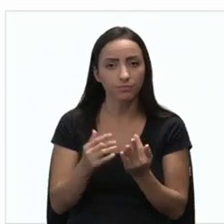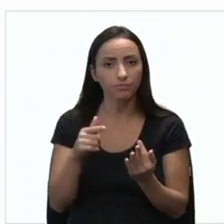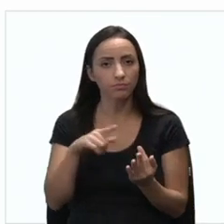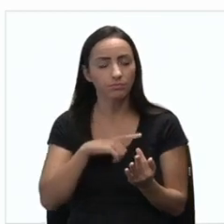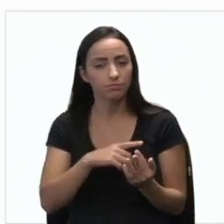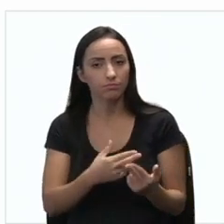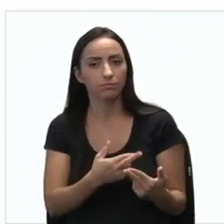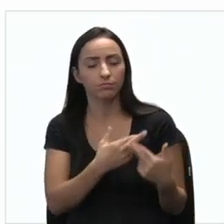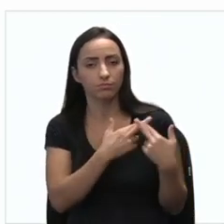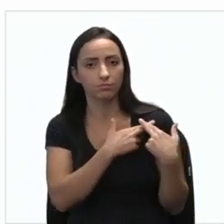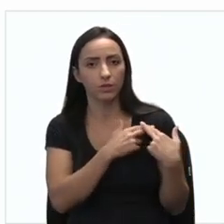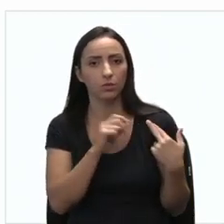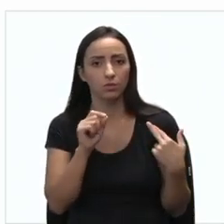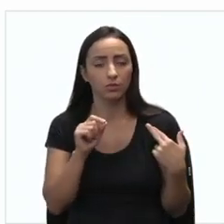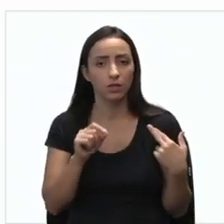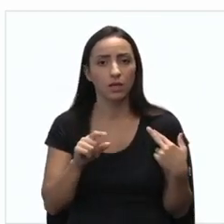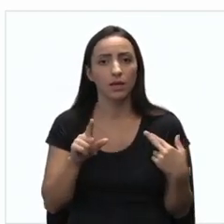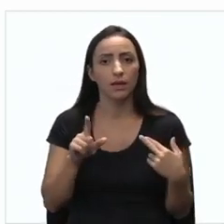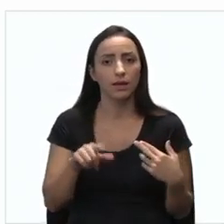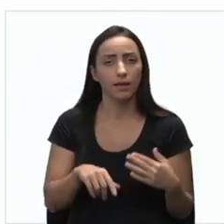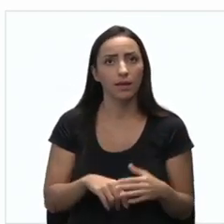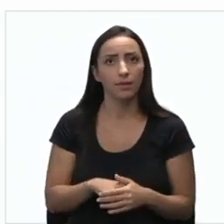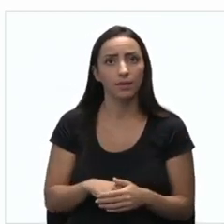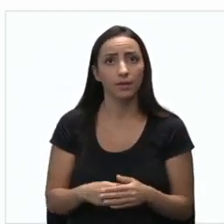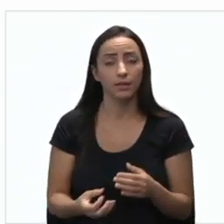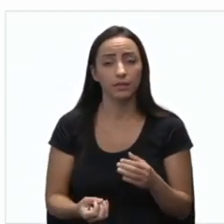pela formação da matriz